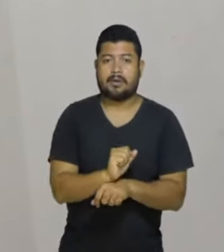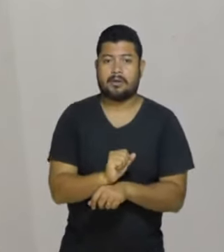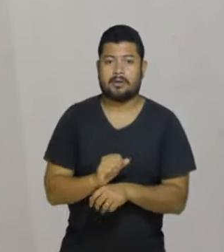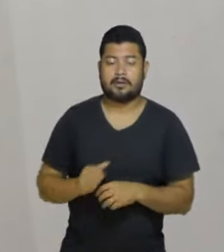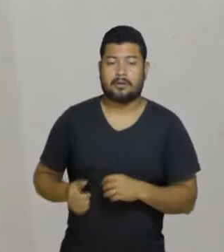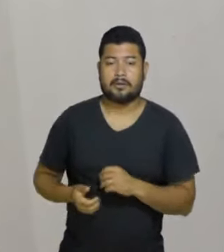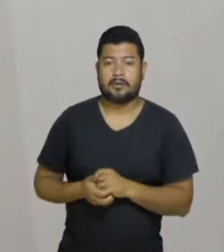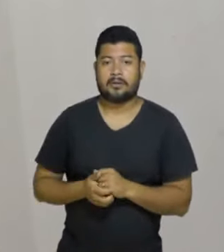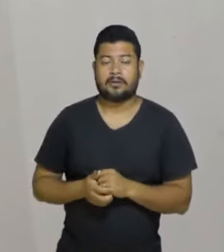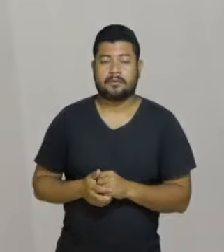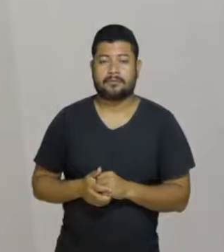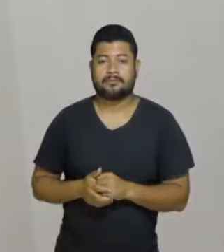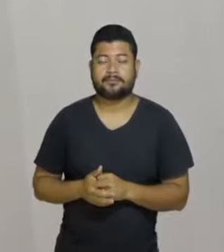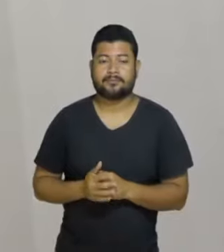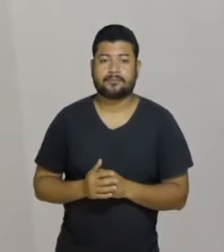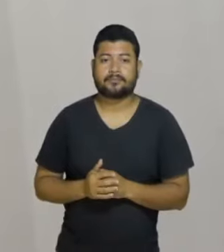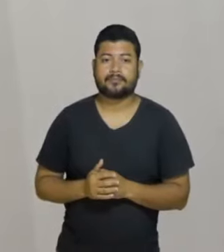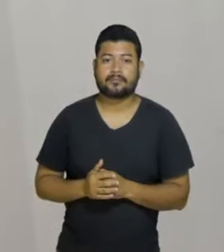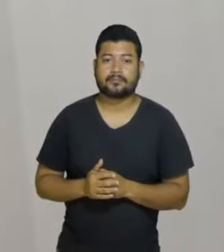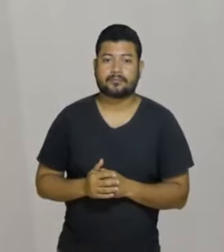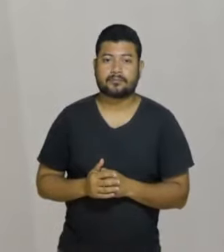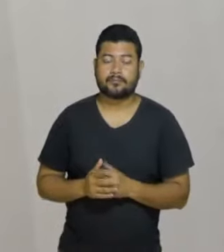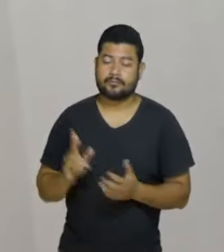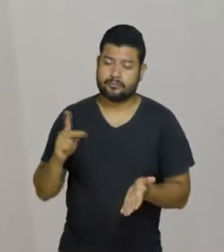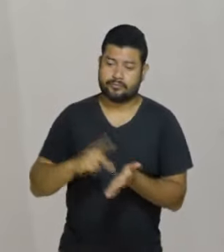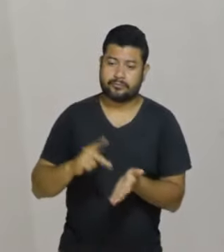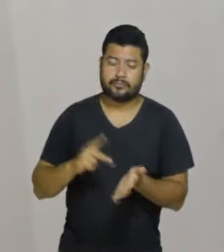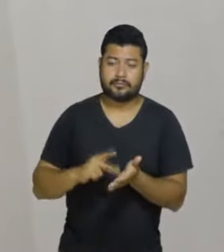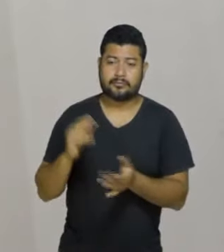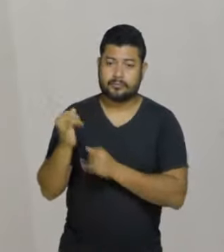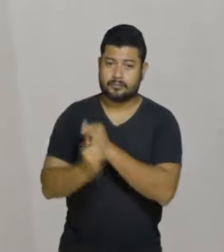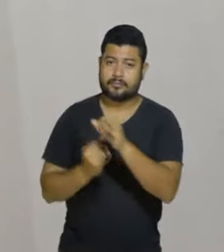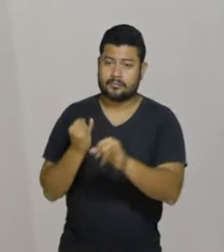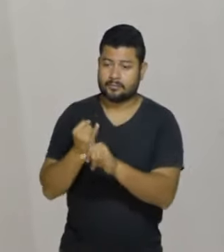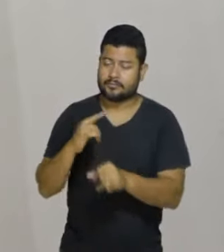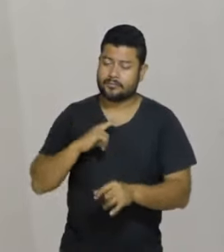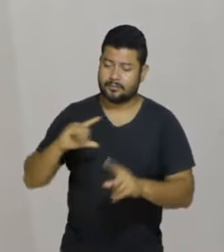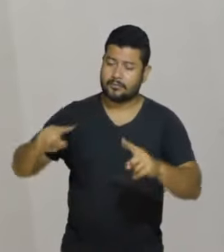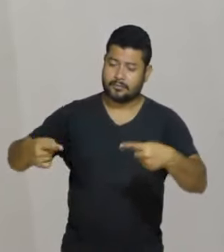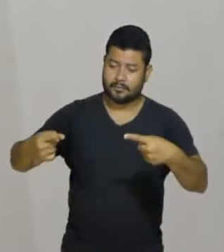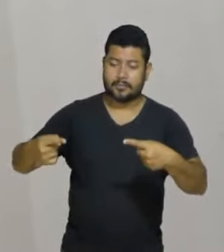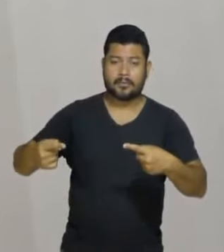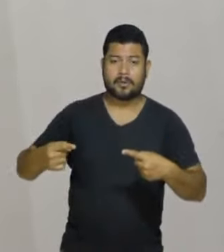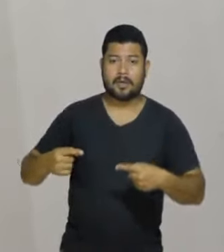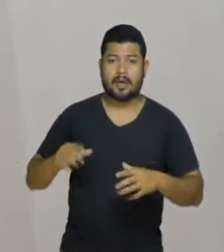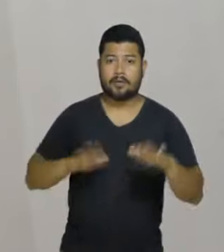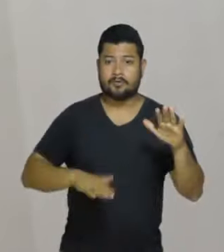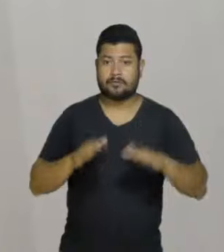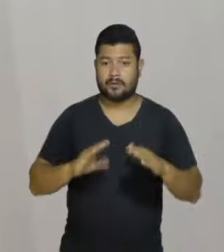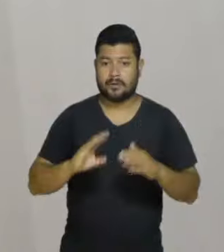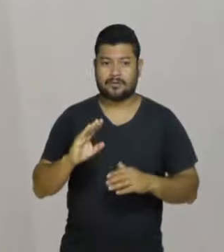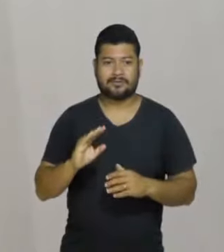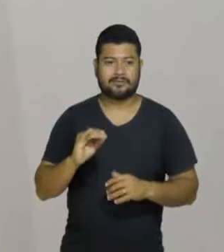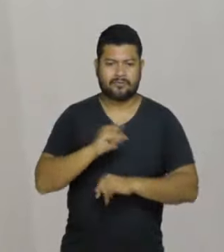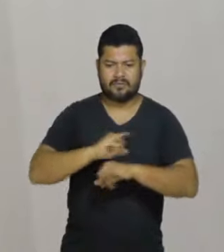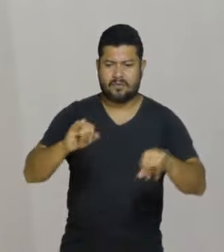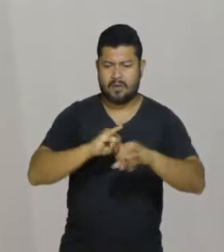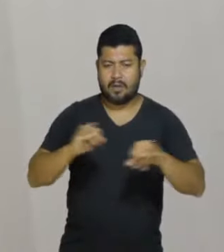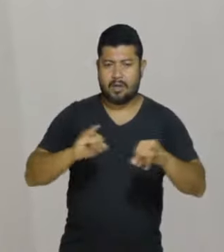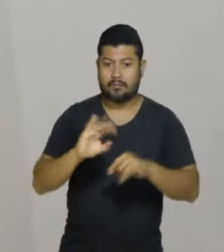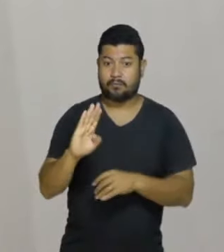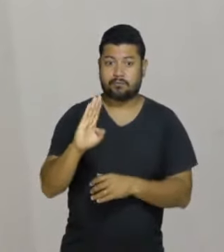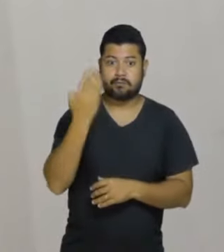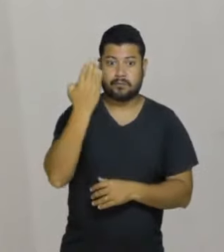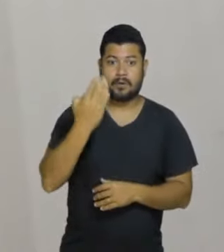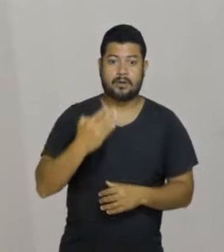Maurício. É verdade que a internet apresenta desafios. A desinformação se propaga como um vírus, o discurso de